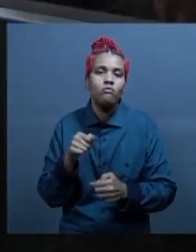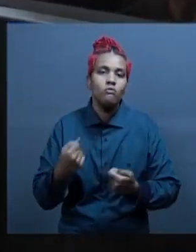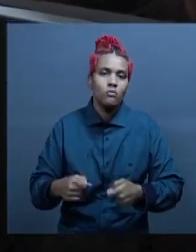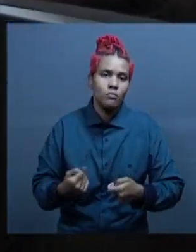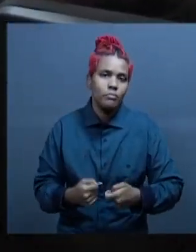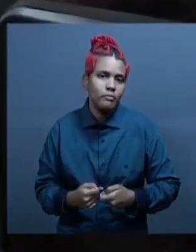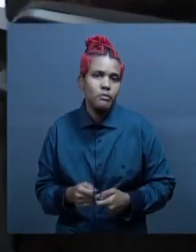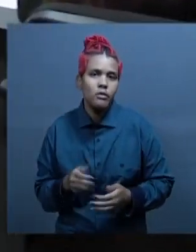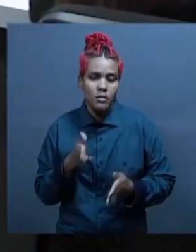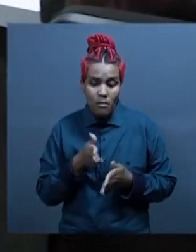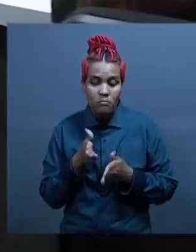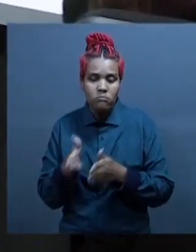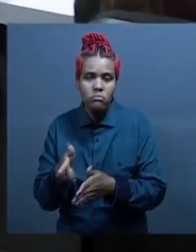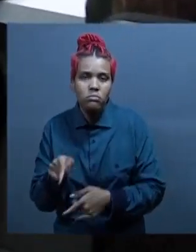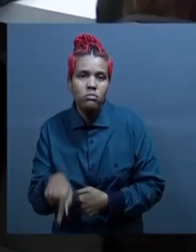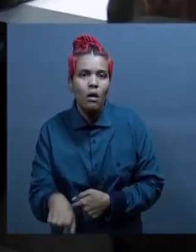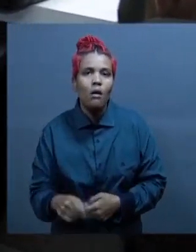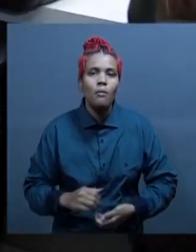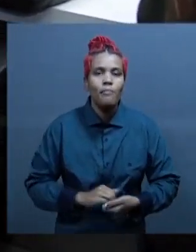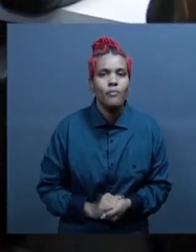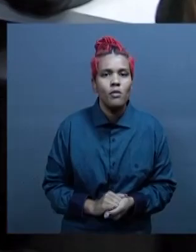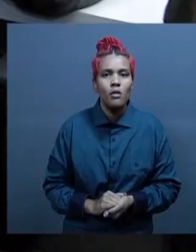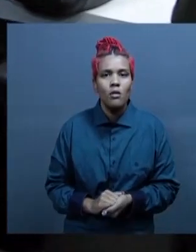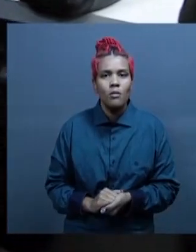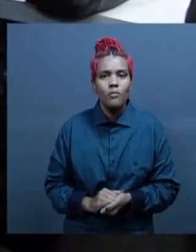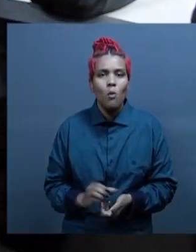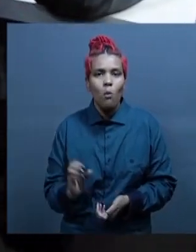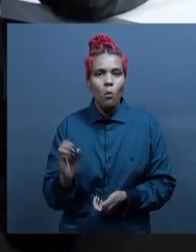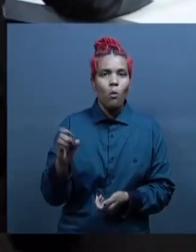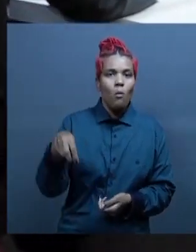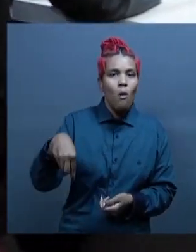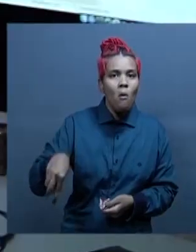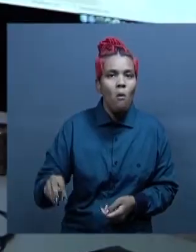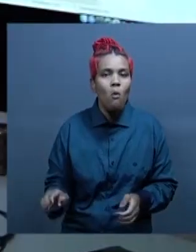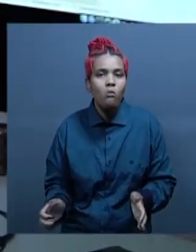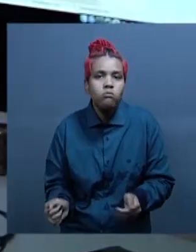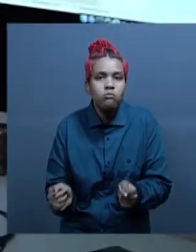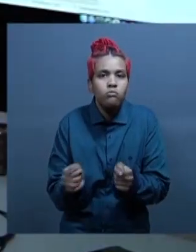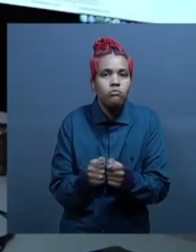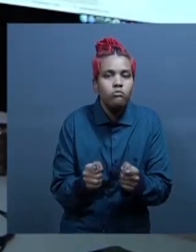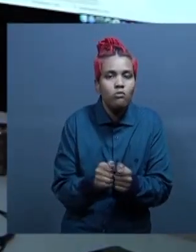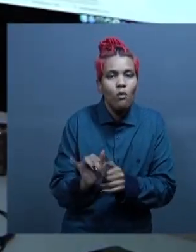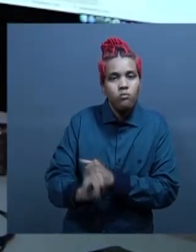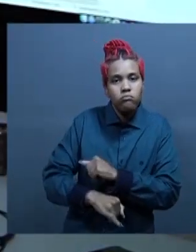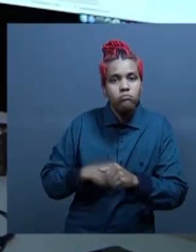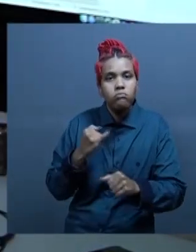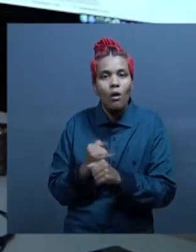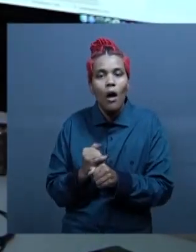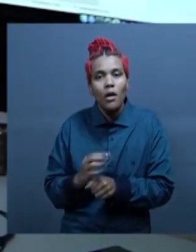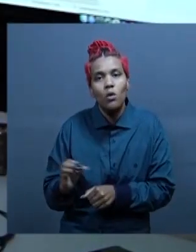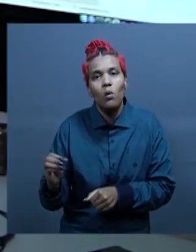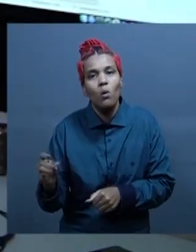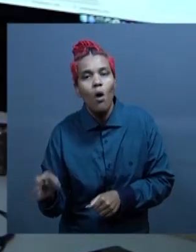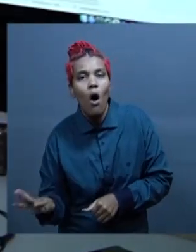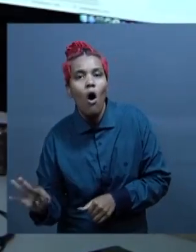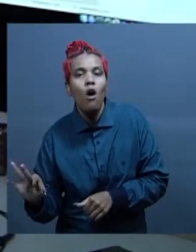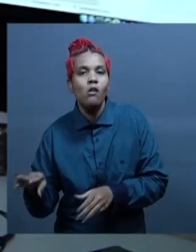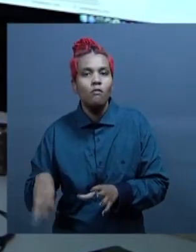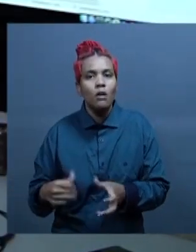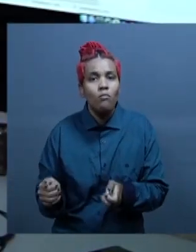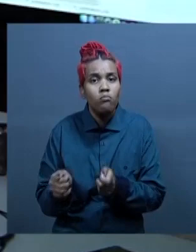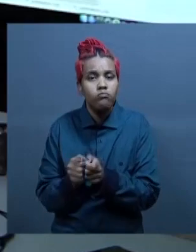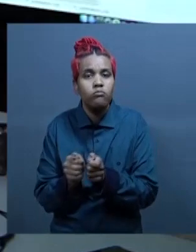offline e online no futuro próximo caminhem juntos têm maior frase foi um dos fundadores do google que é que a internet vai